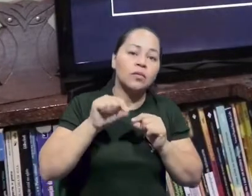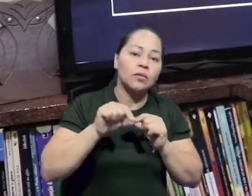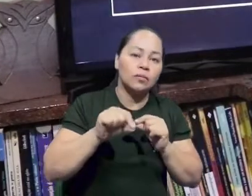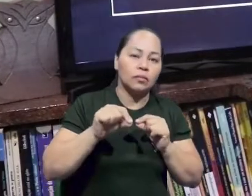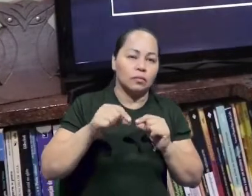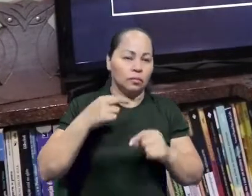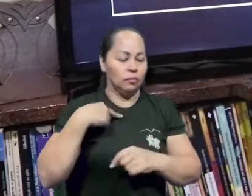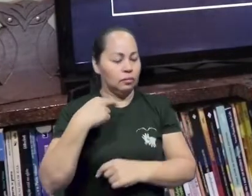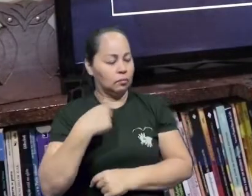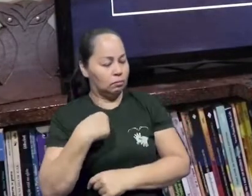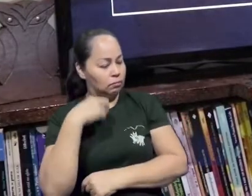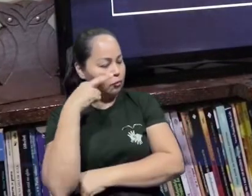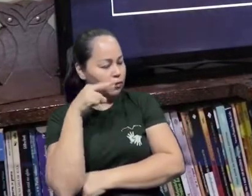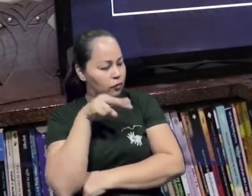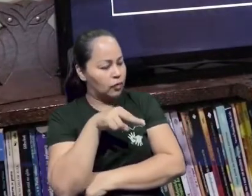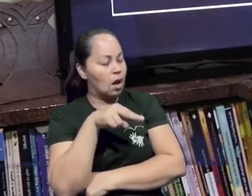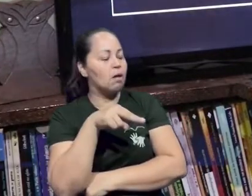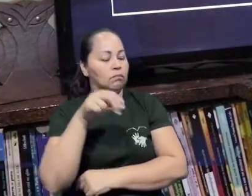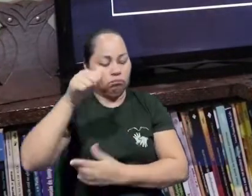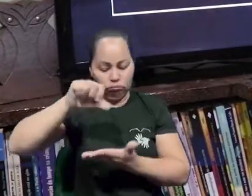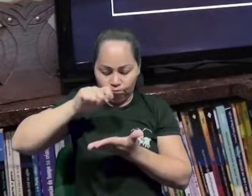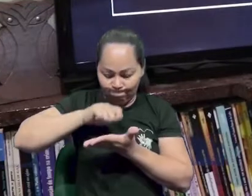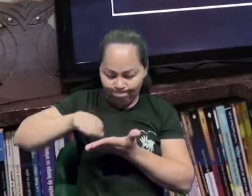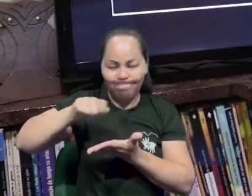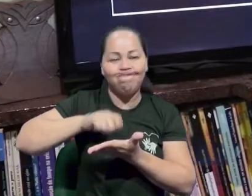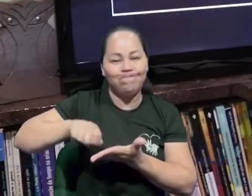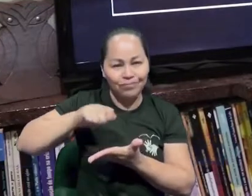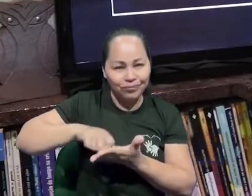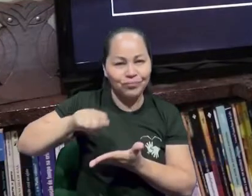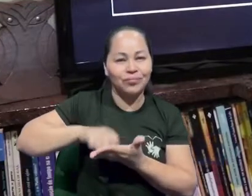a definição, né, da deficiência intelectual,